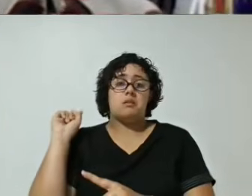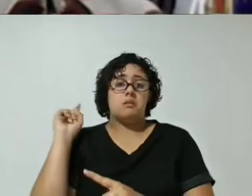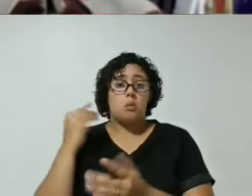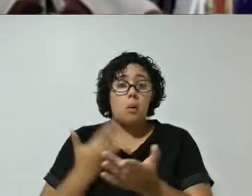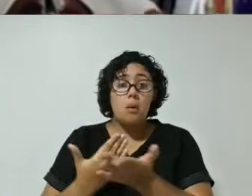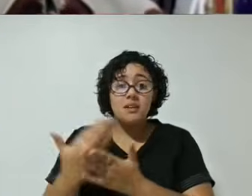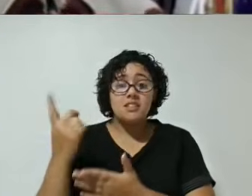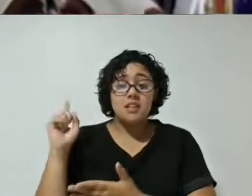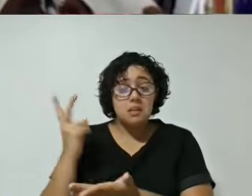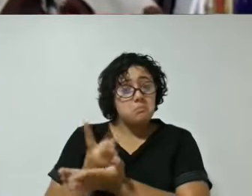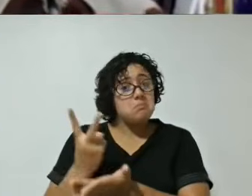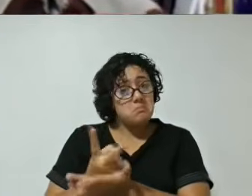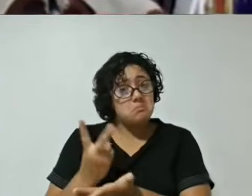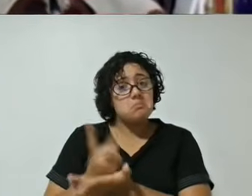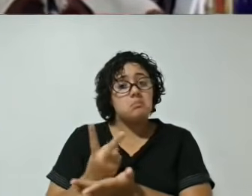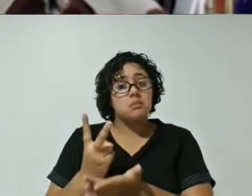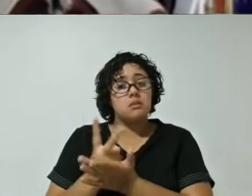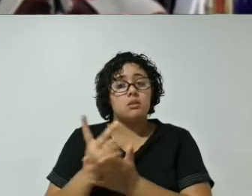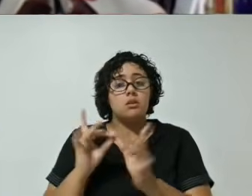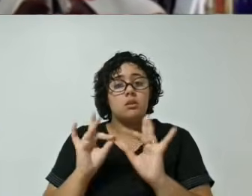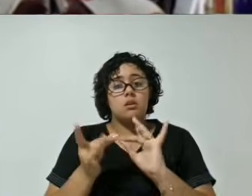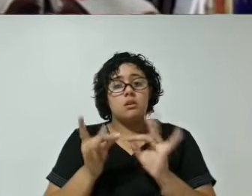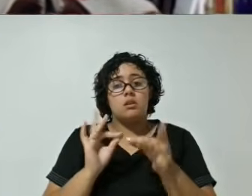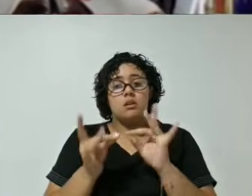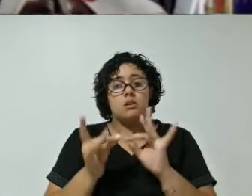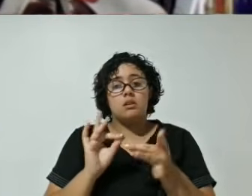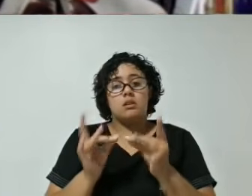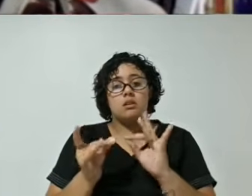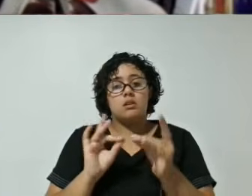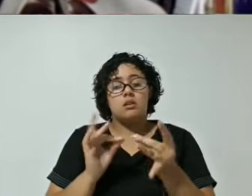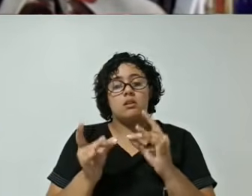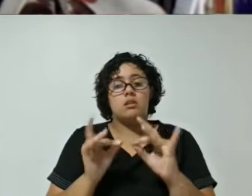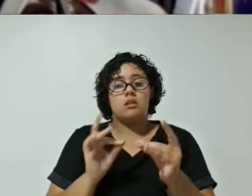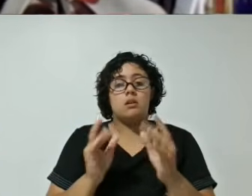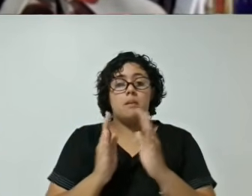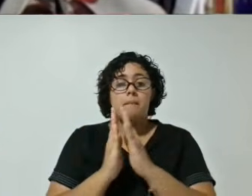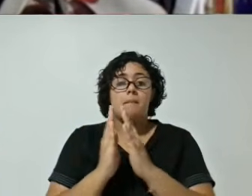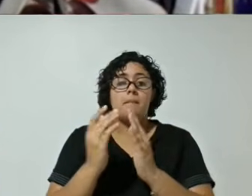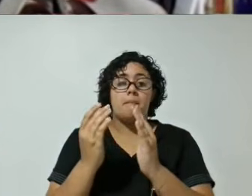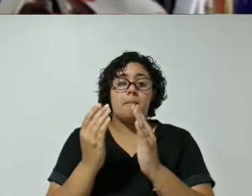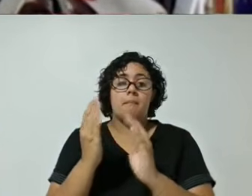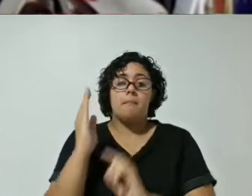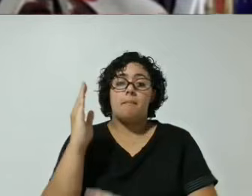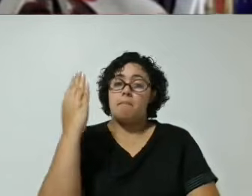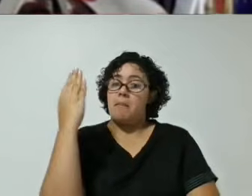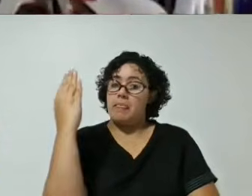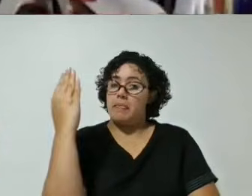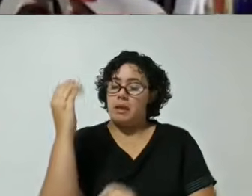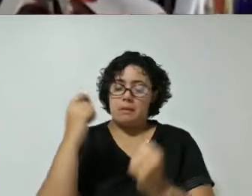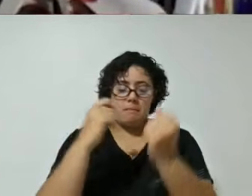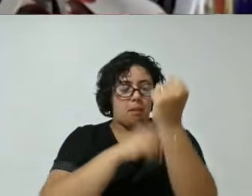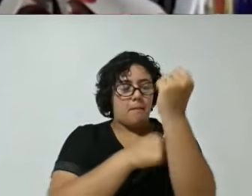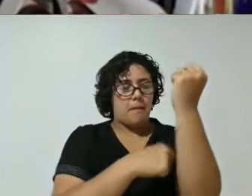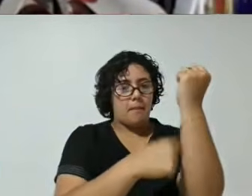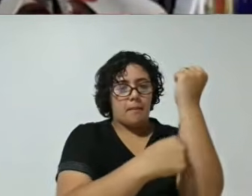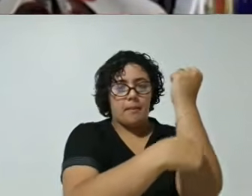Orlando. Com a oficina de escultura em talha e madeira, né, que ele ministrava. Escultura em talha e madeira,